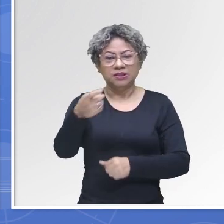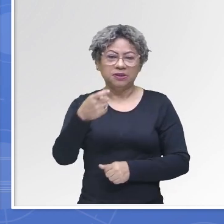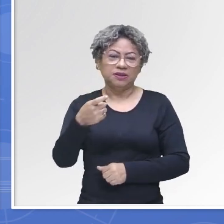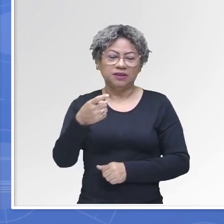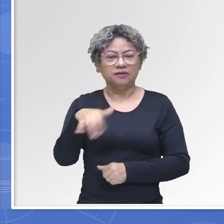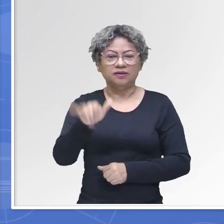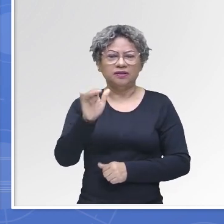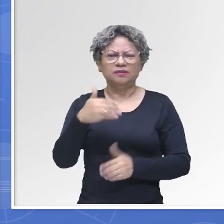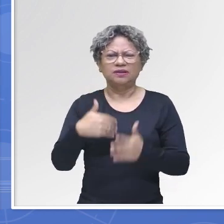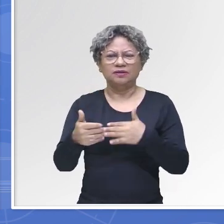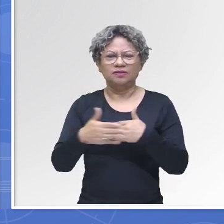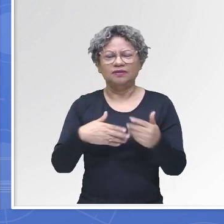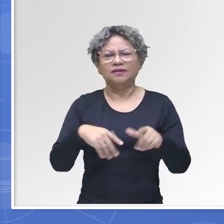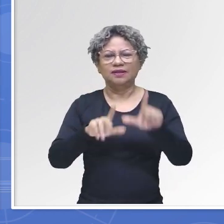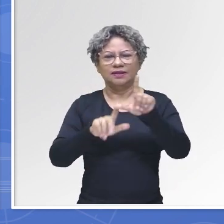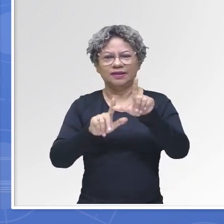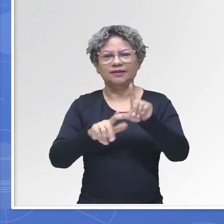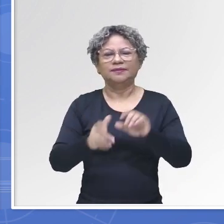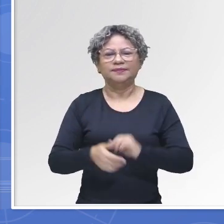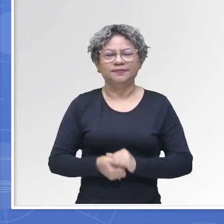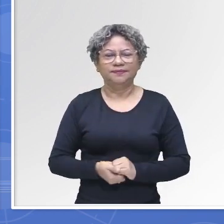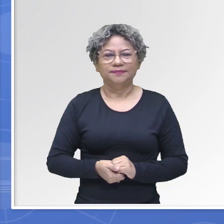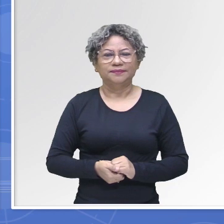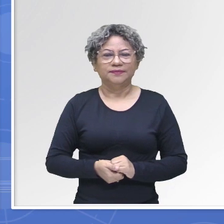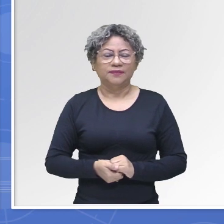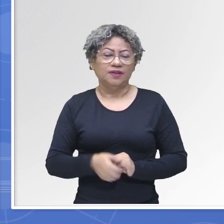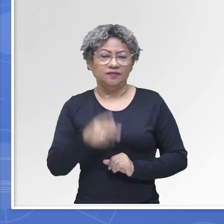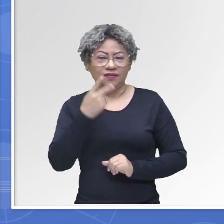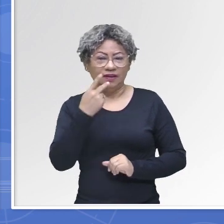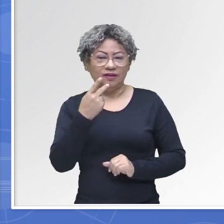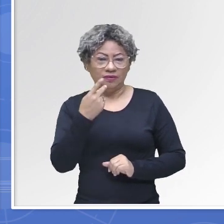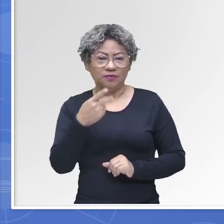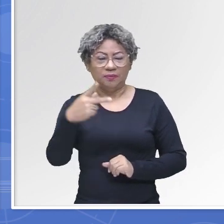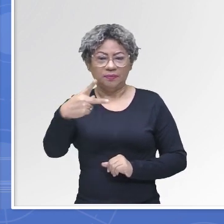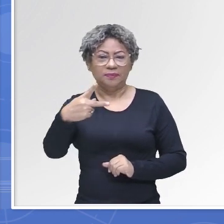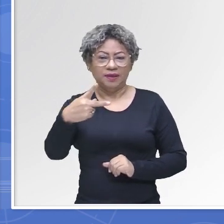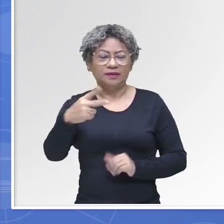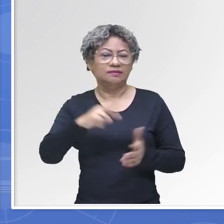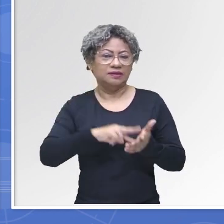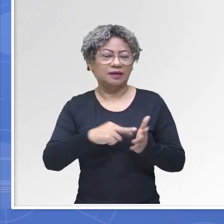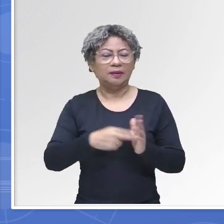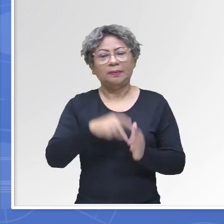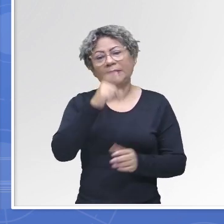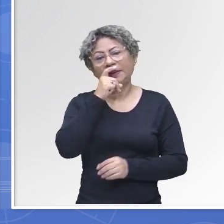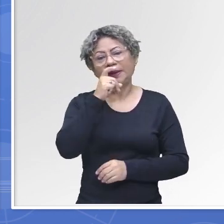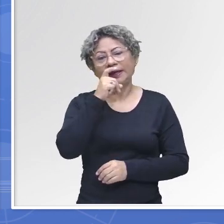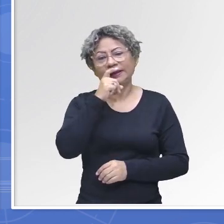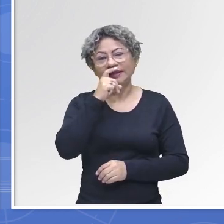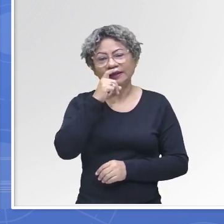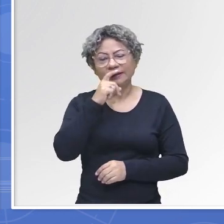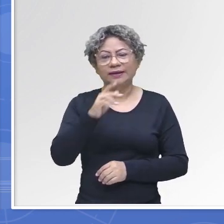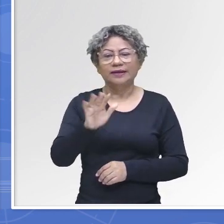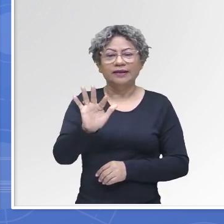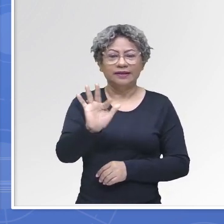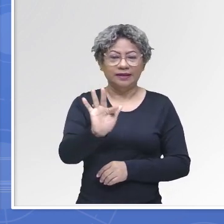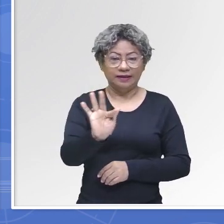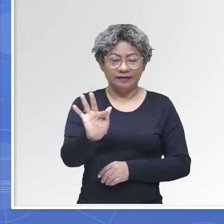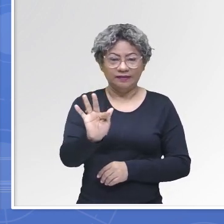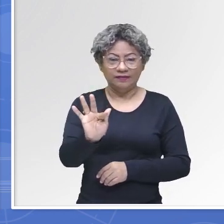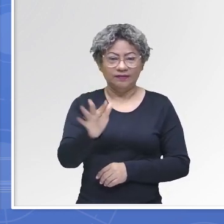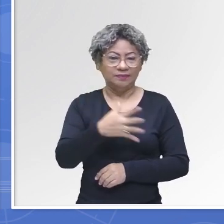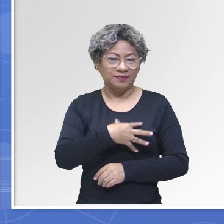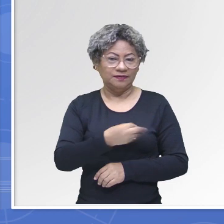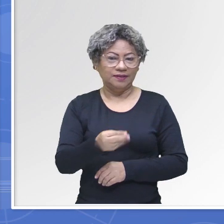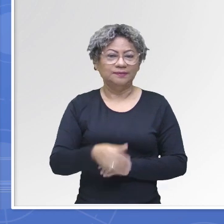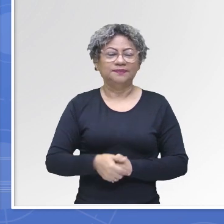qualquer letra, né? O P e o F, acredito aí que fica bacana, né? P para pai, F para filho.